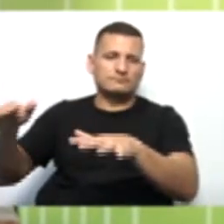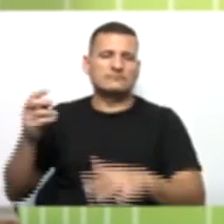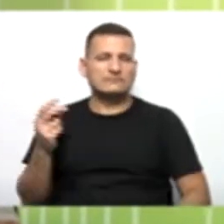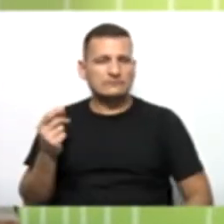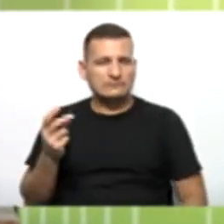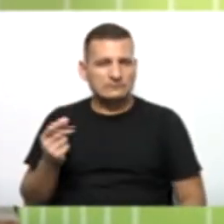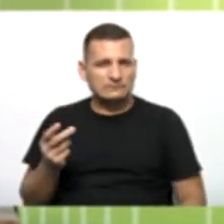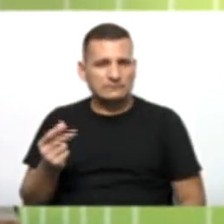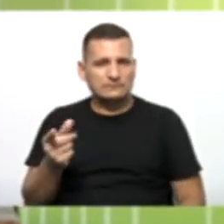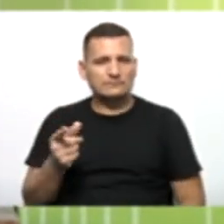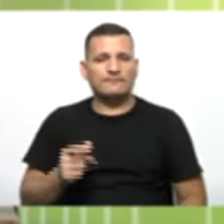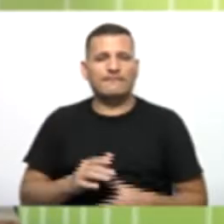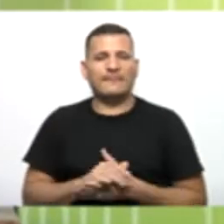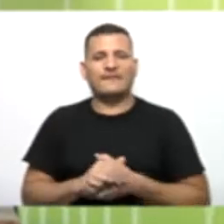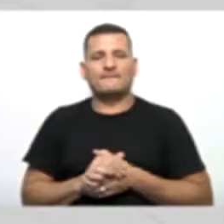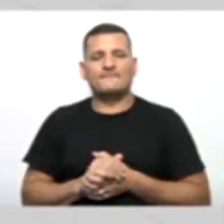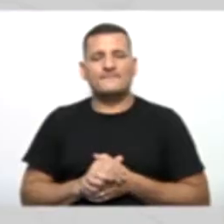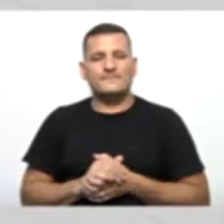tempo.